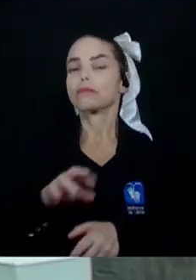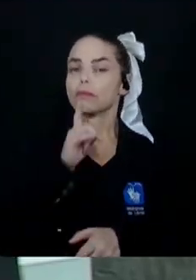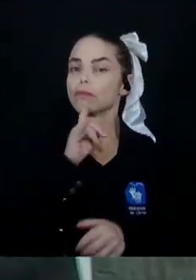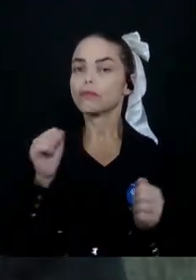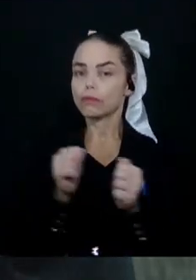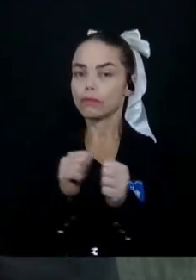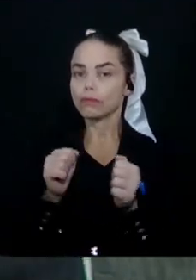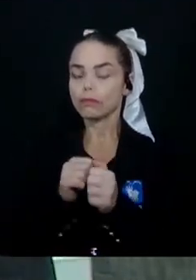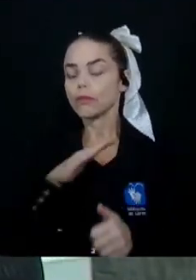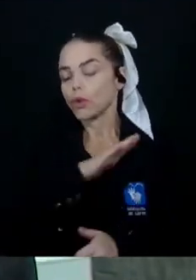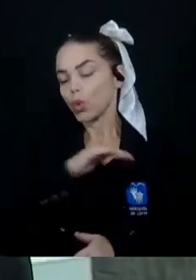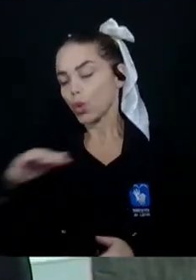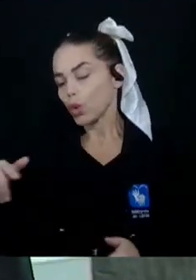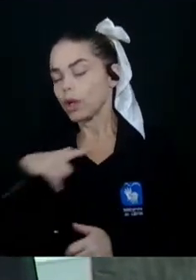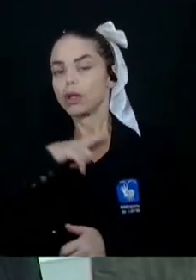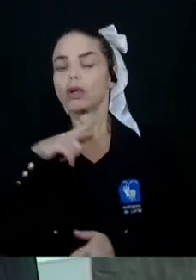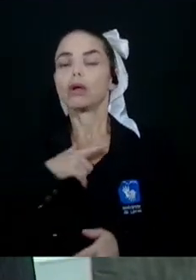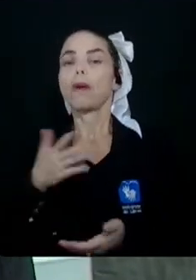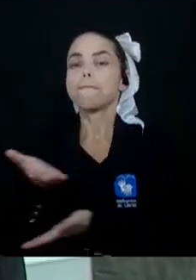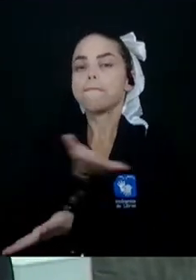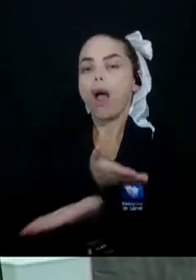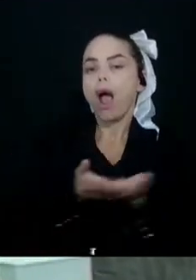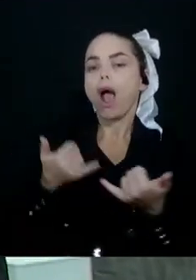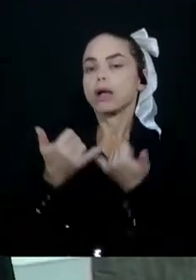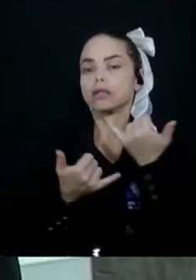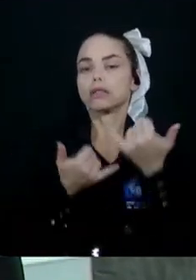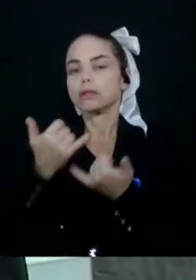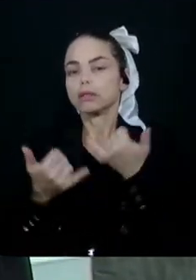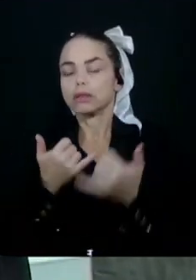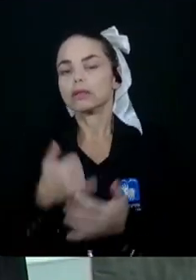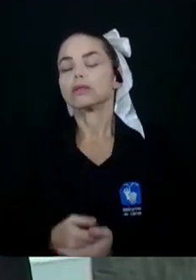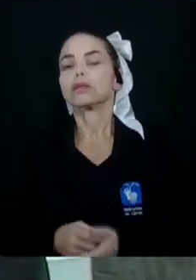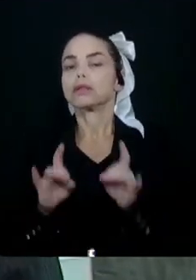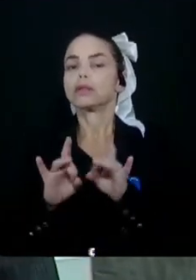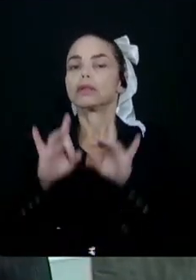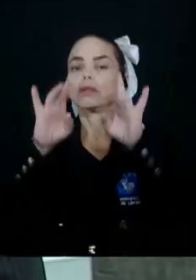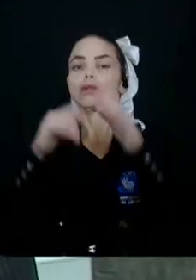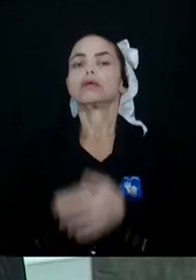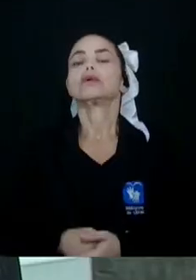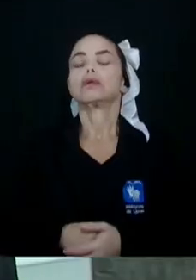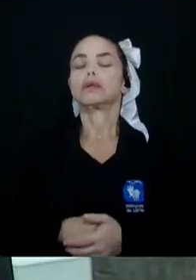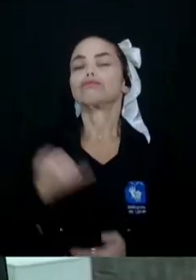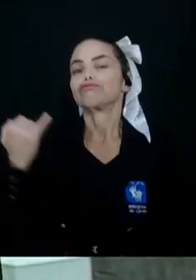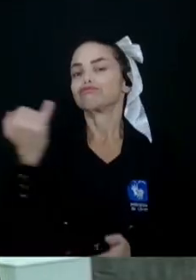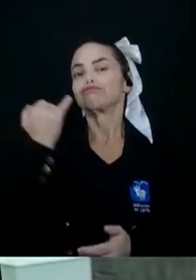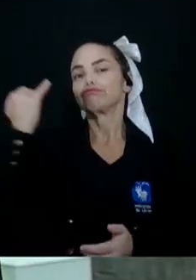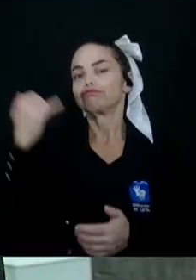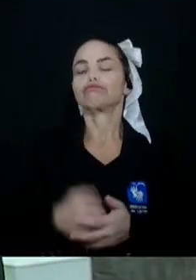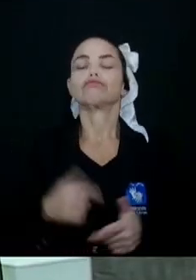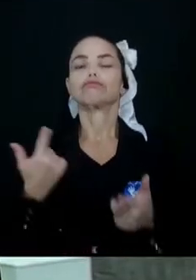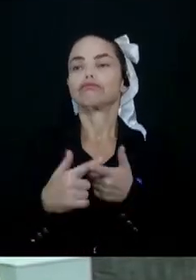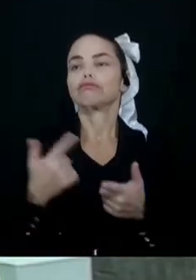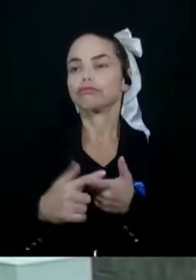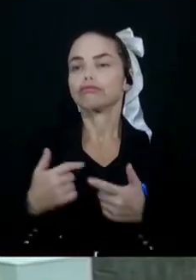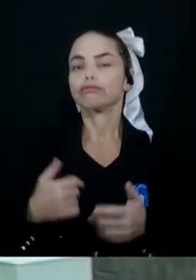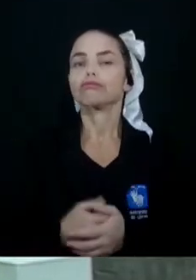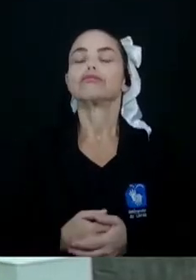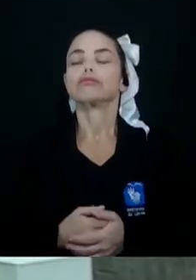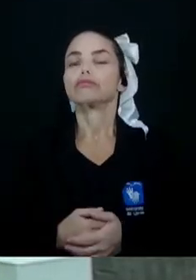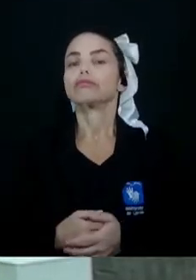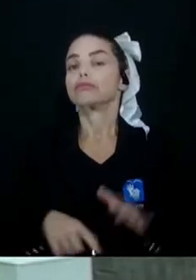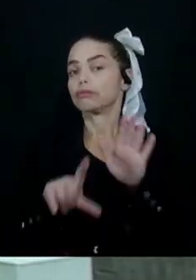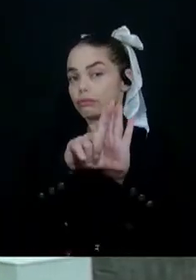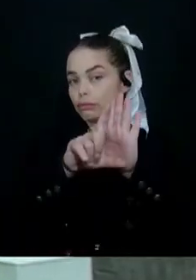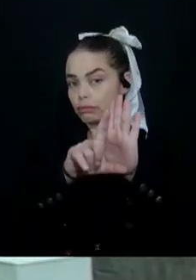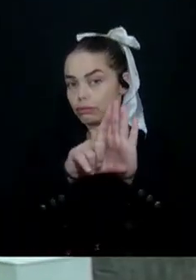podem interagir, vai ter esse local exclusivo e é de extrema importância. Por quê? Porque a lei da Constituição